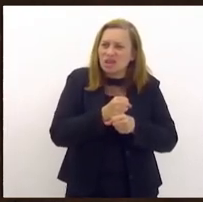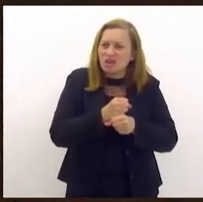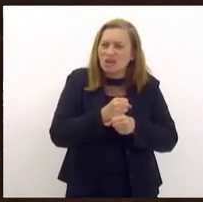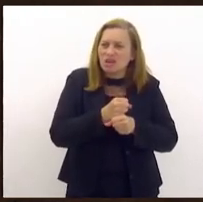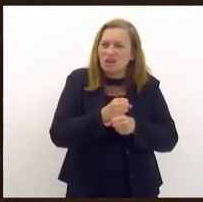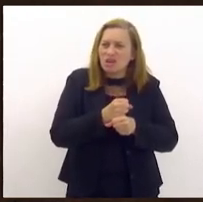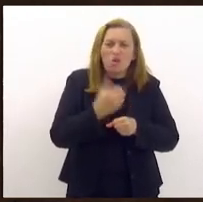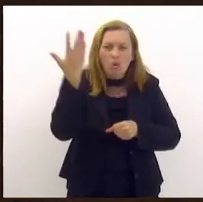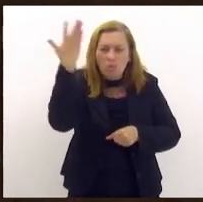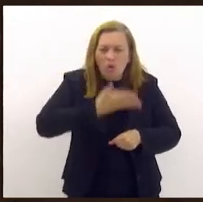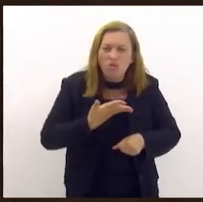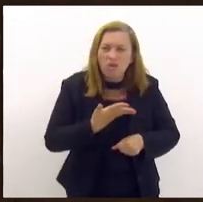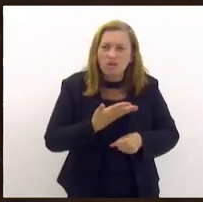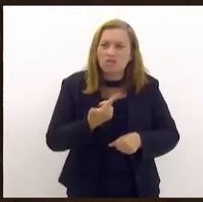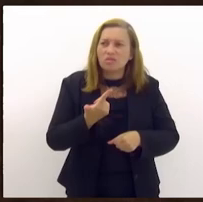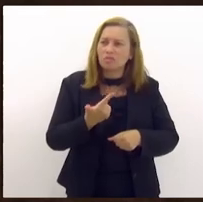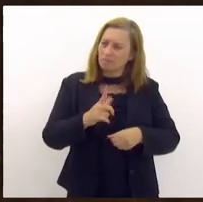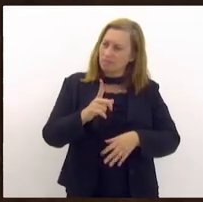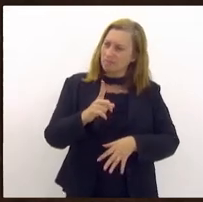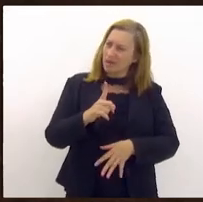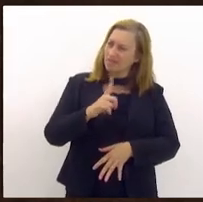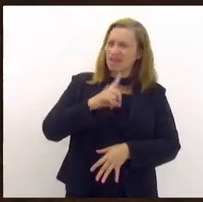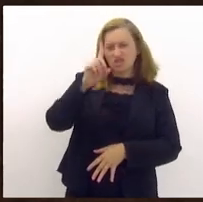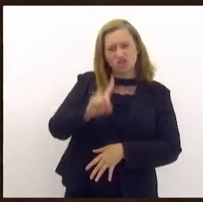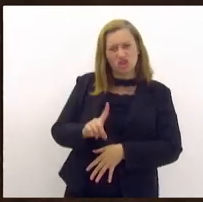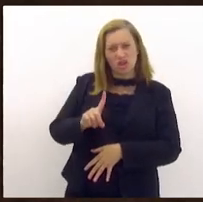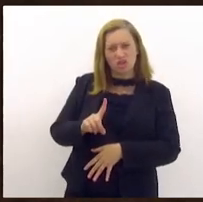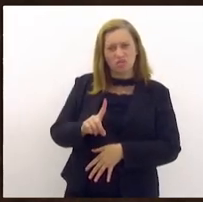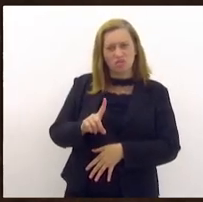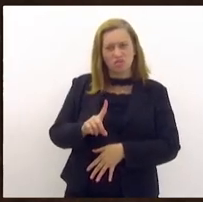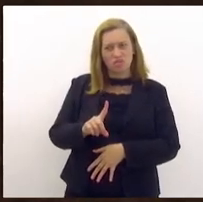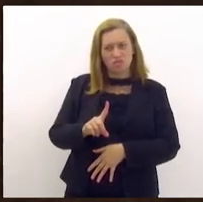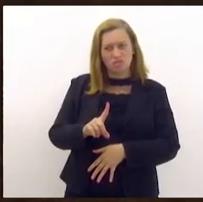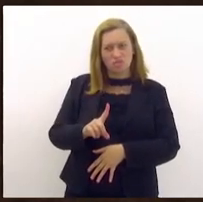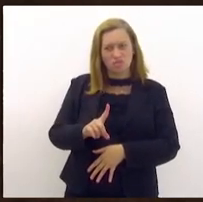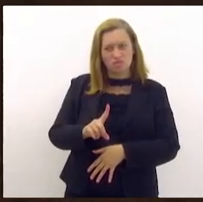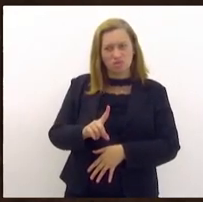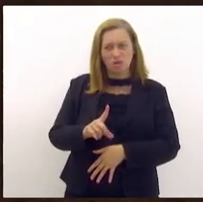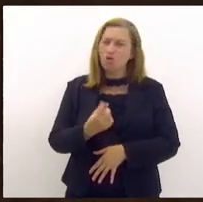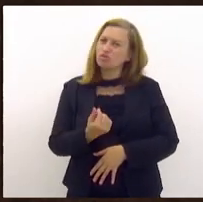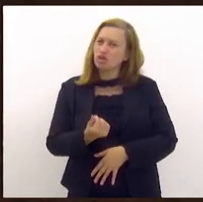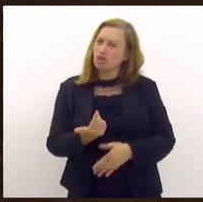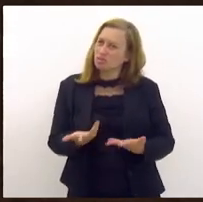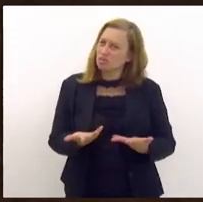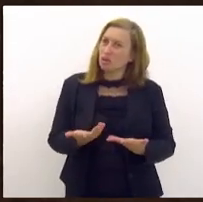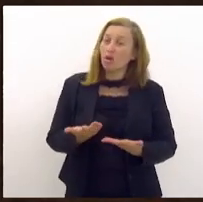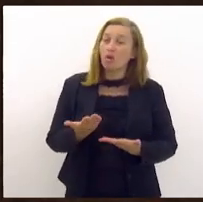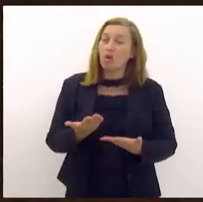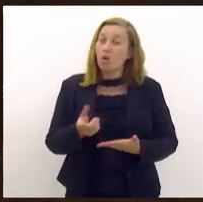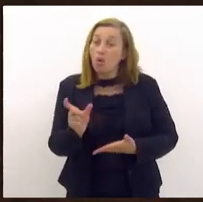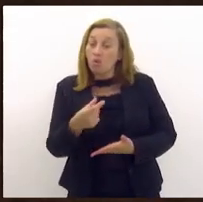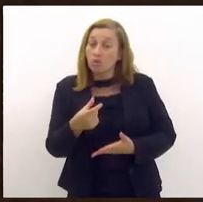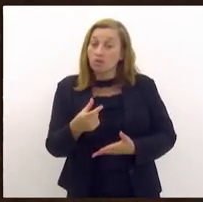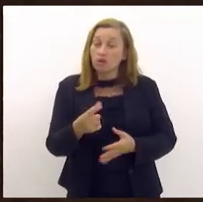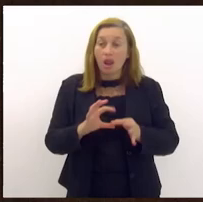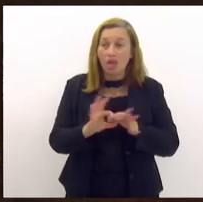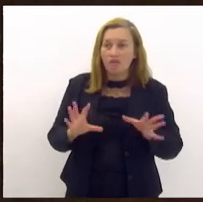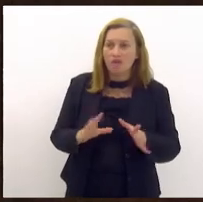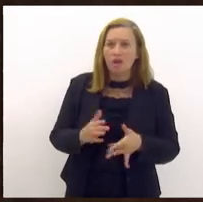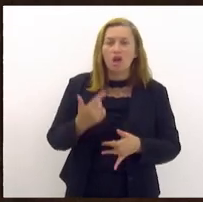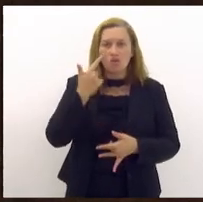eu entendo que essa lei, esse projeto agora, do deputado Delaroli, ela